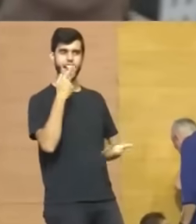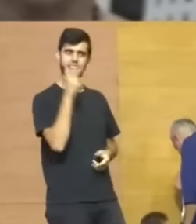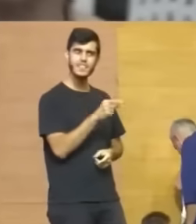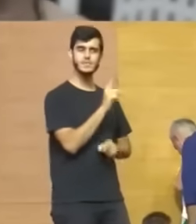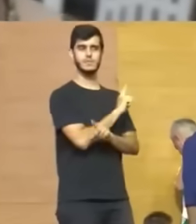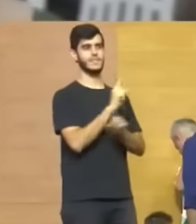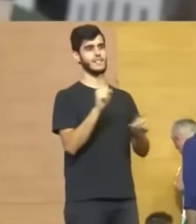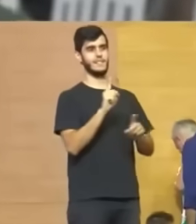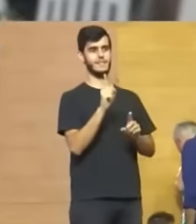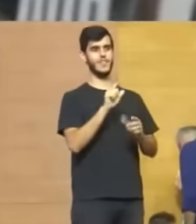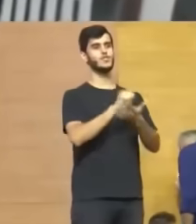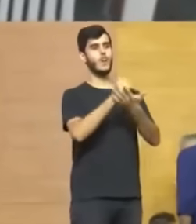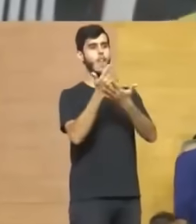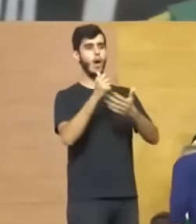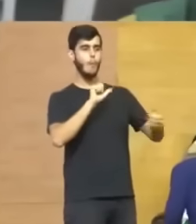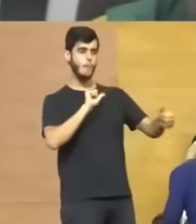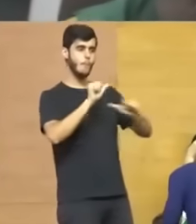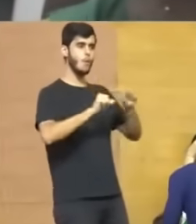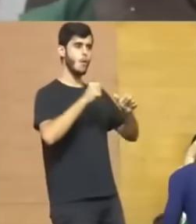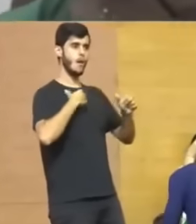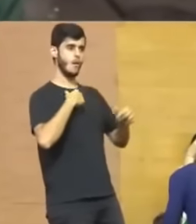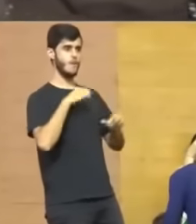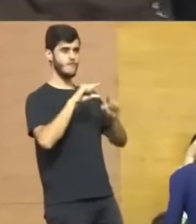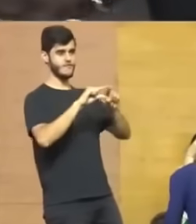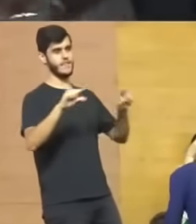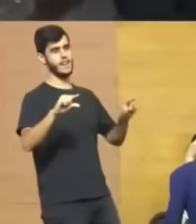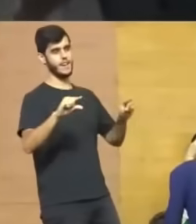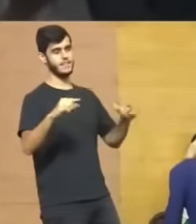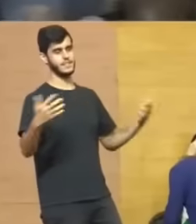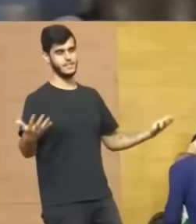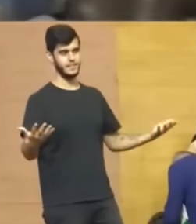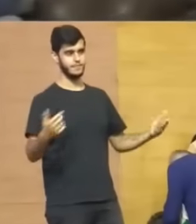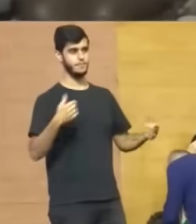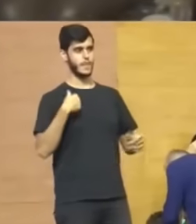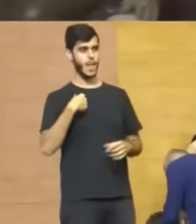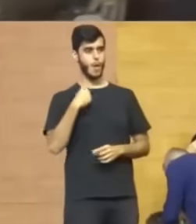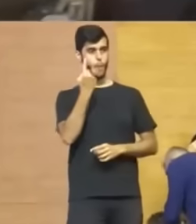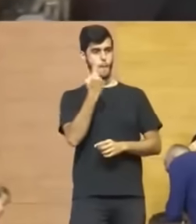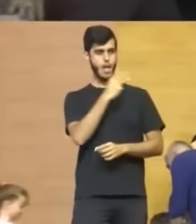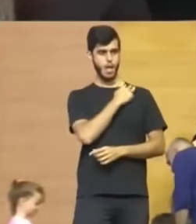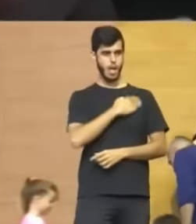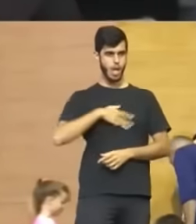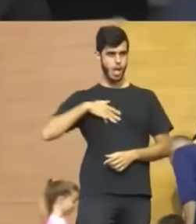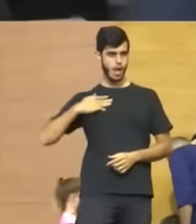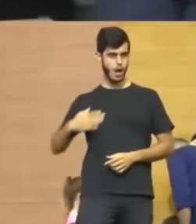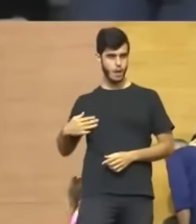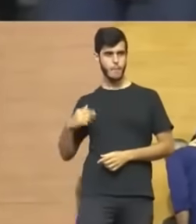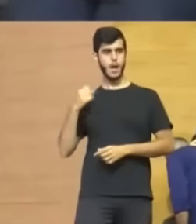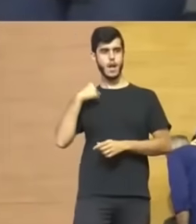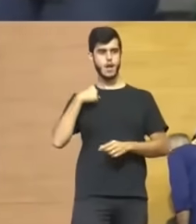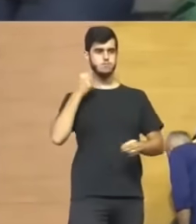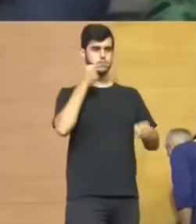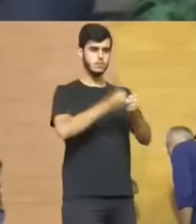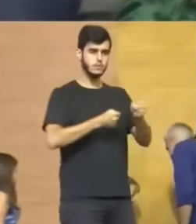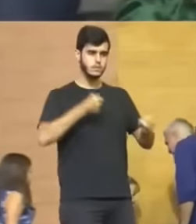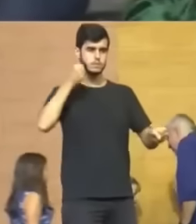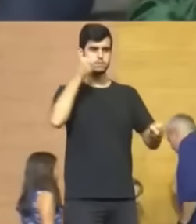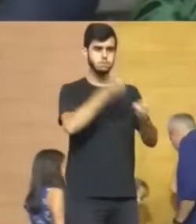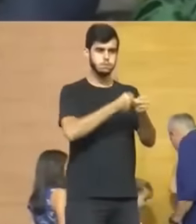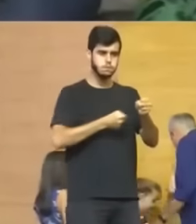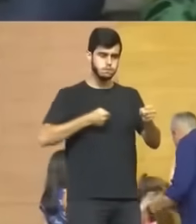E eu posso falar para vocês que, como primeira-dama, eu trabalhei incansavelmente pelos